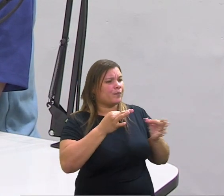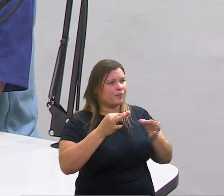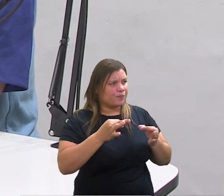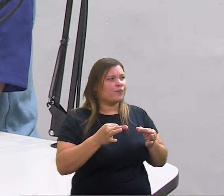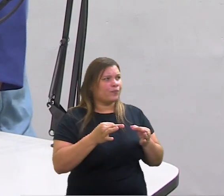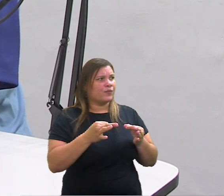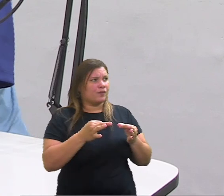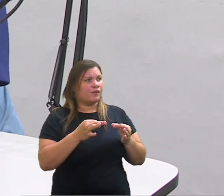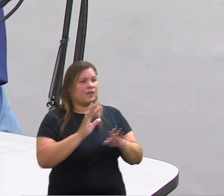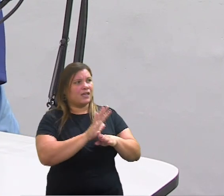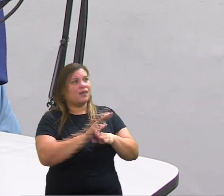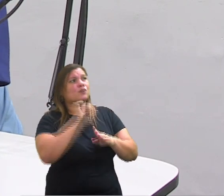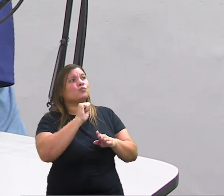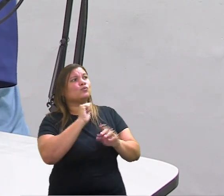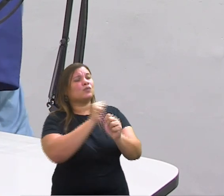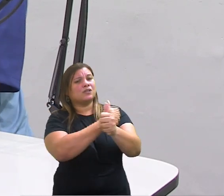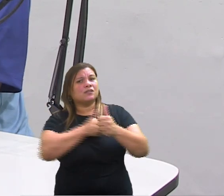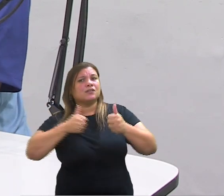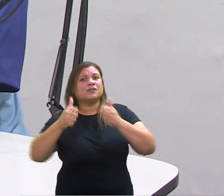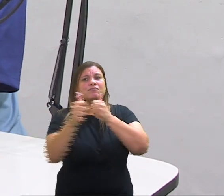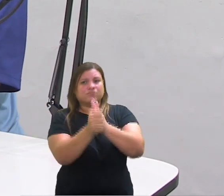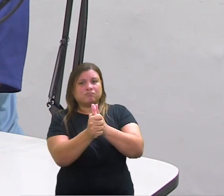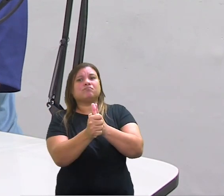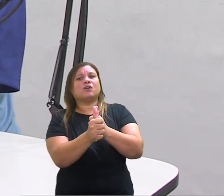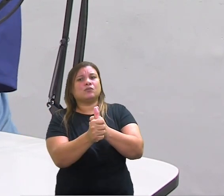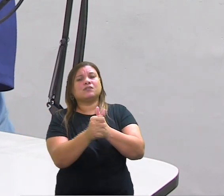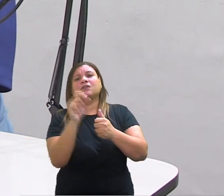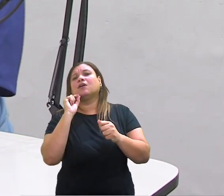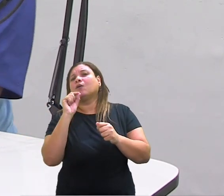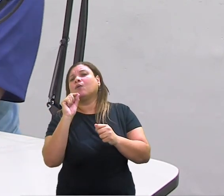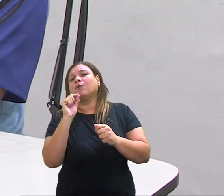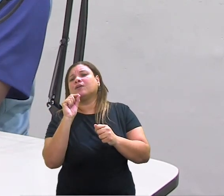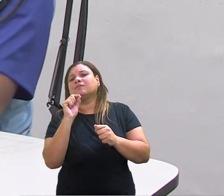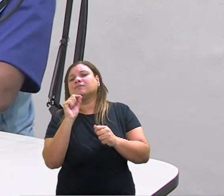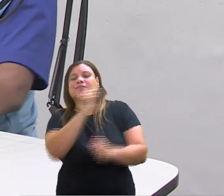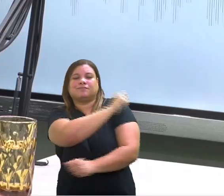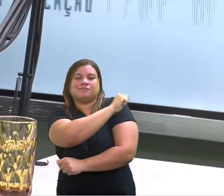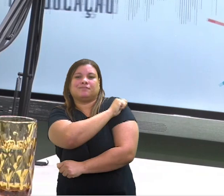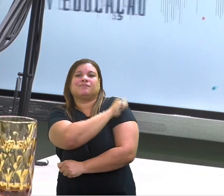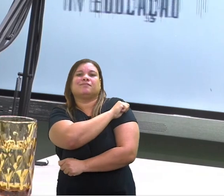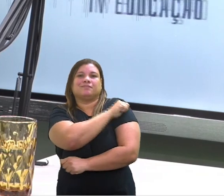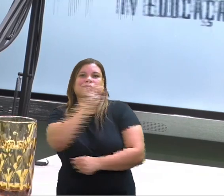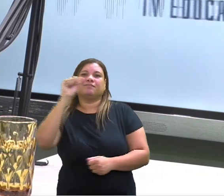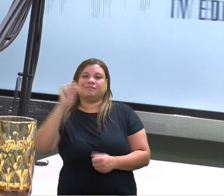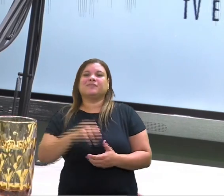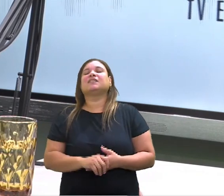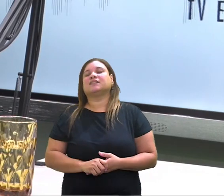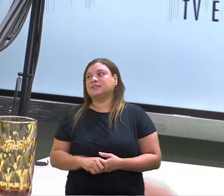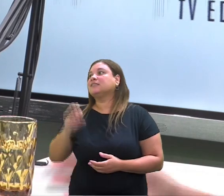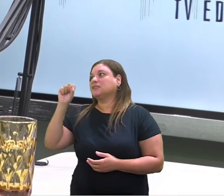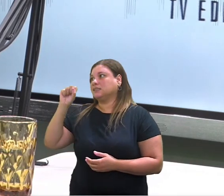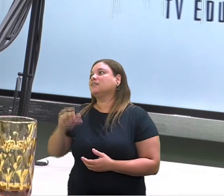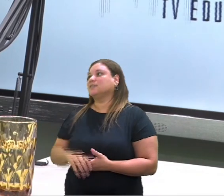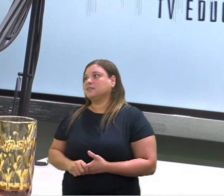protagonismo dos estudantes, colocando eles como protagonistas de toda a ação. Exatamente, porque eu chego e